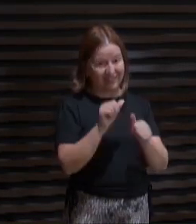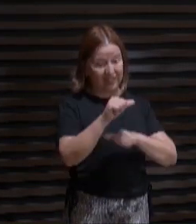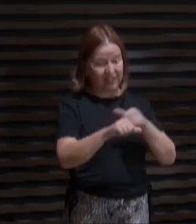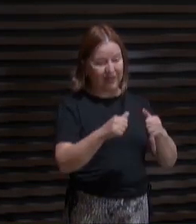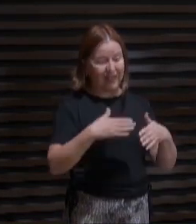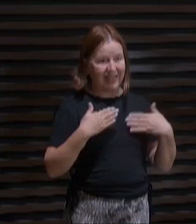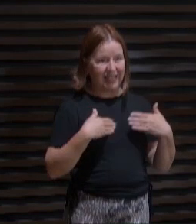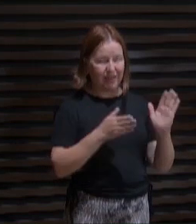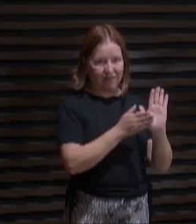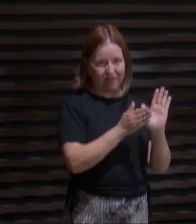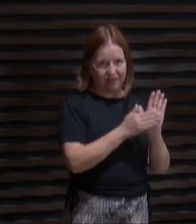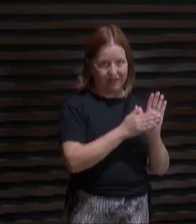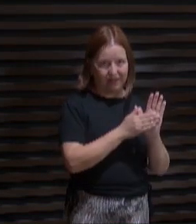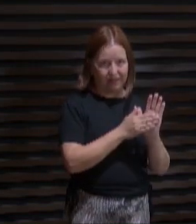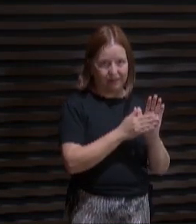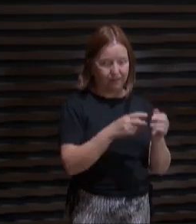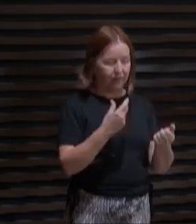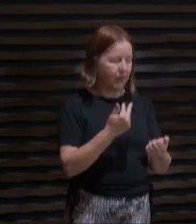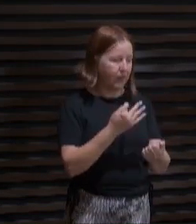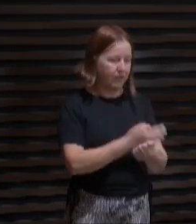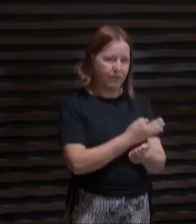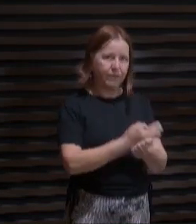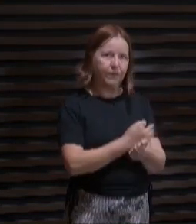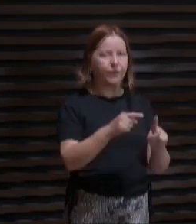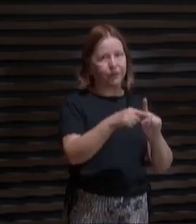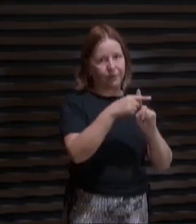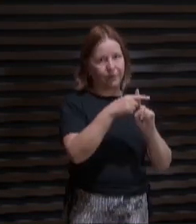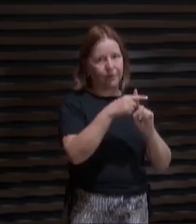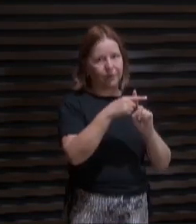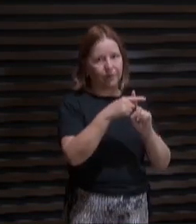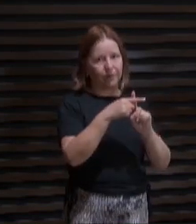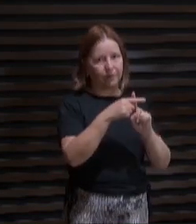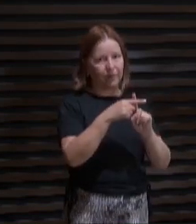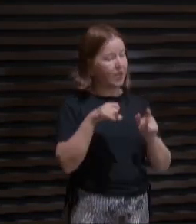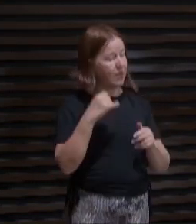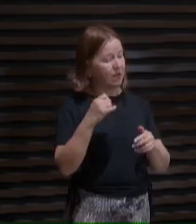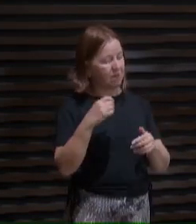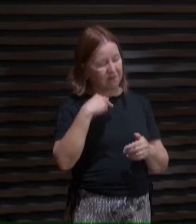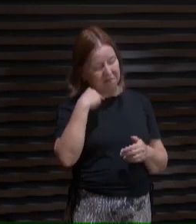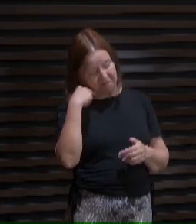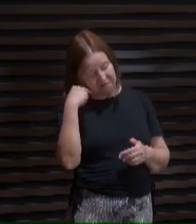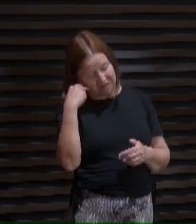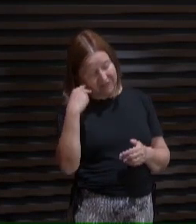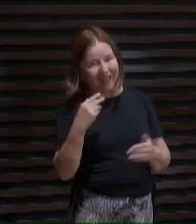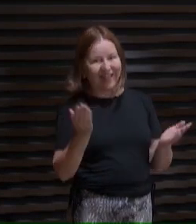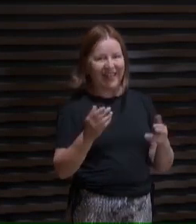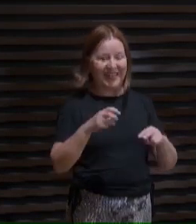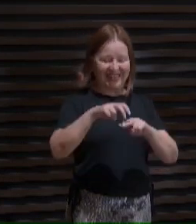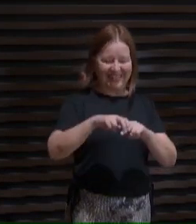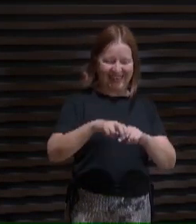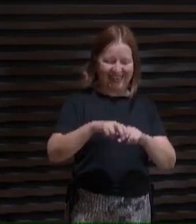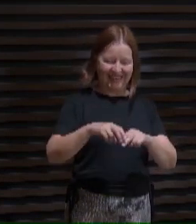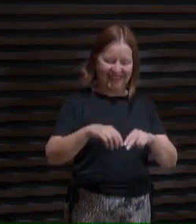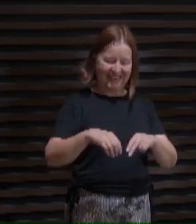estava proposta, suportou a cruz, não fazendo caso da ignomínia, e está sentado à destra do